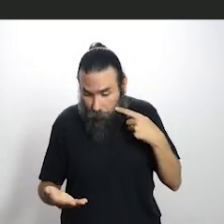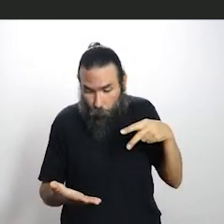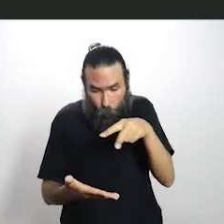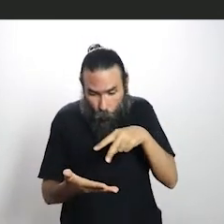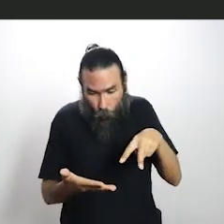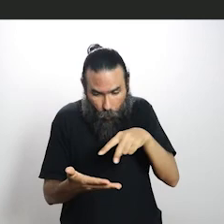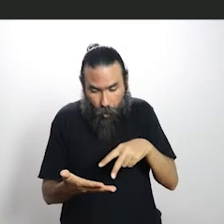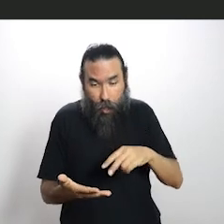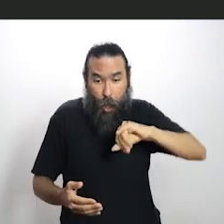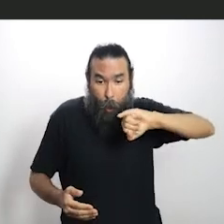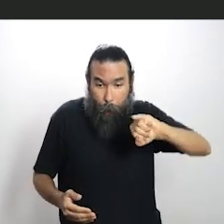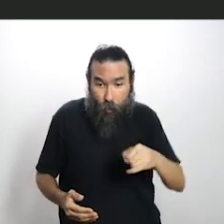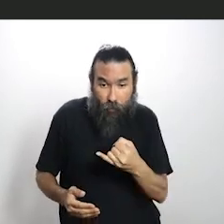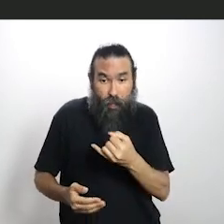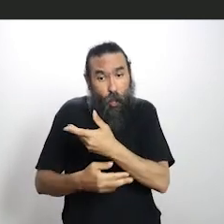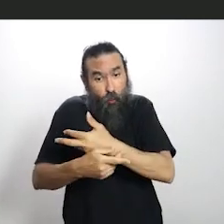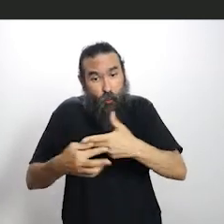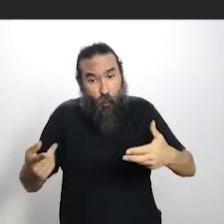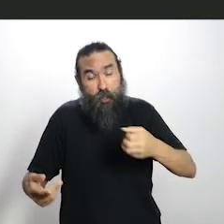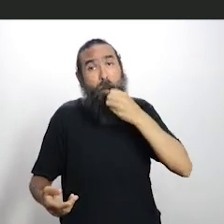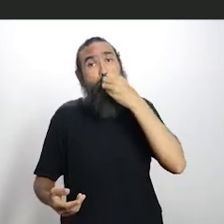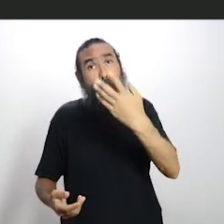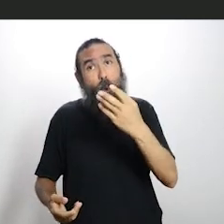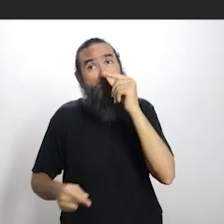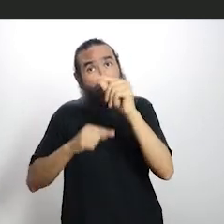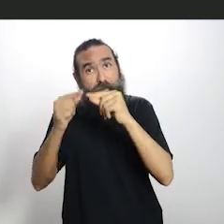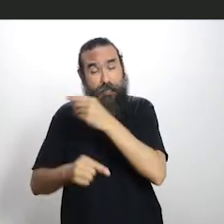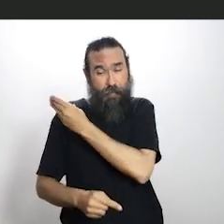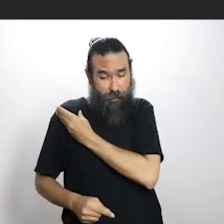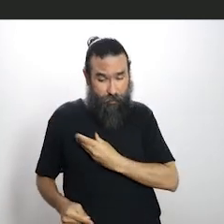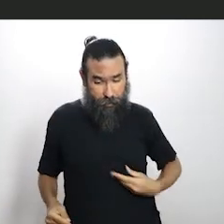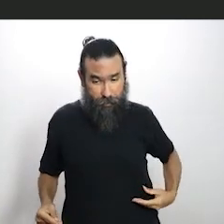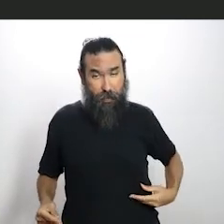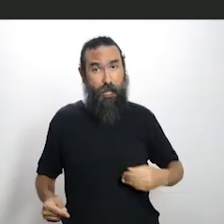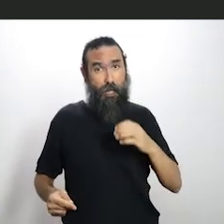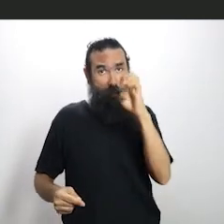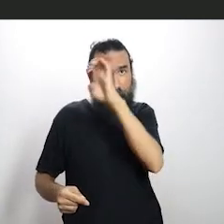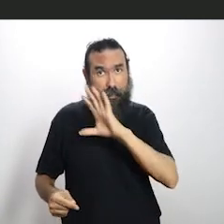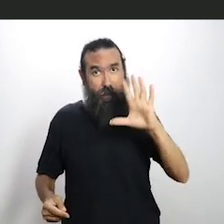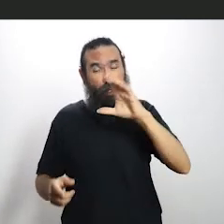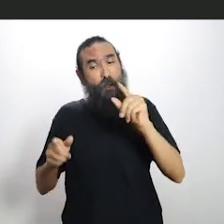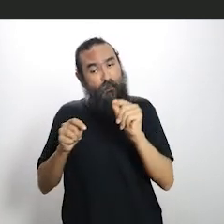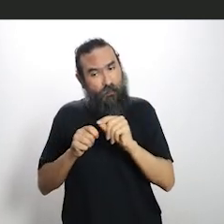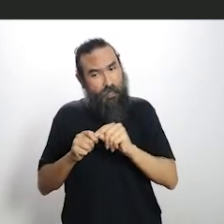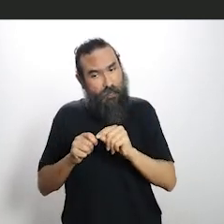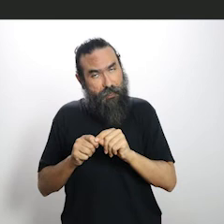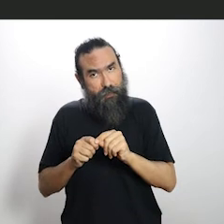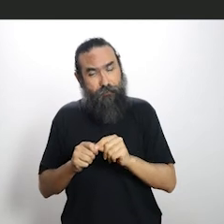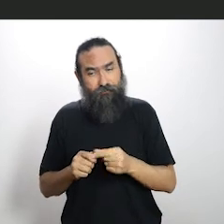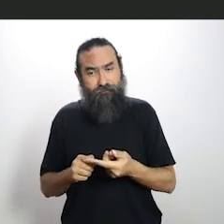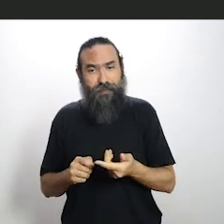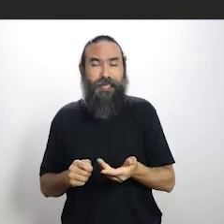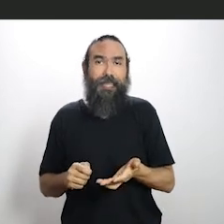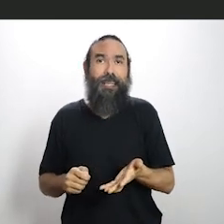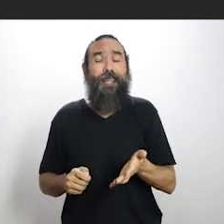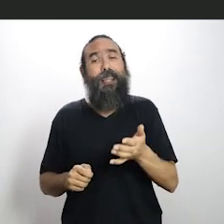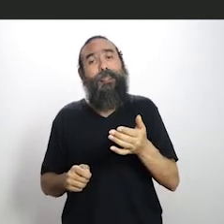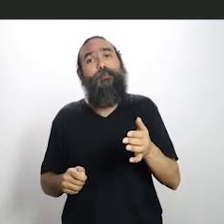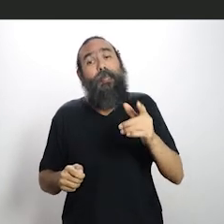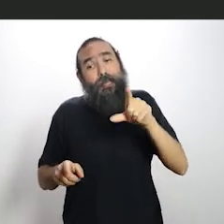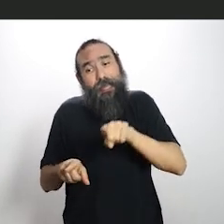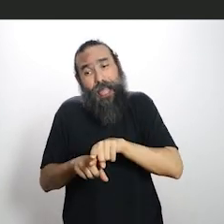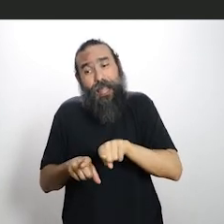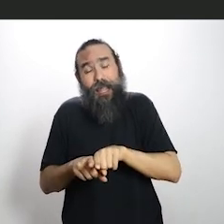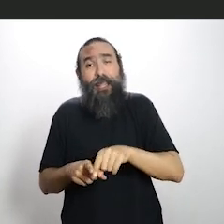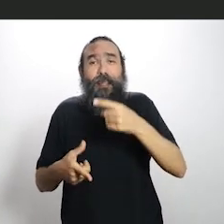primeira luta no mês de dezembro assim que eu assumi no dia 3 de dezembro no dia 2 no dia 3 já fiz uma reunião com todo o setor e passei o mês